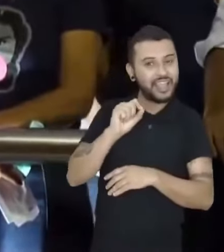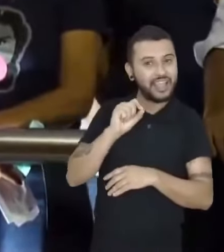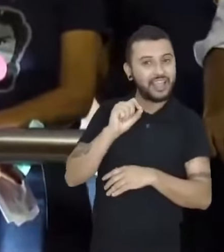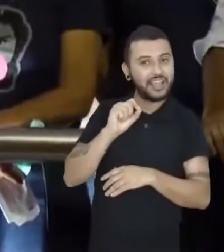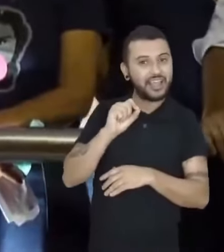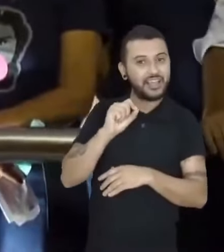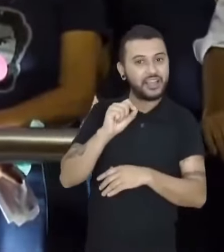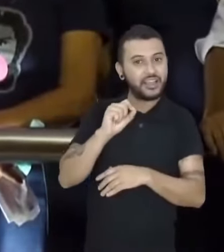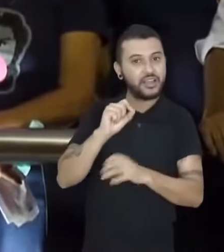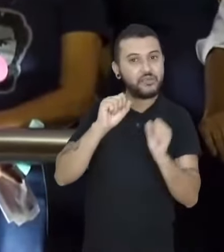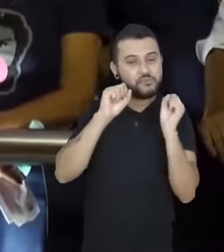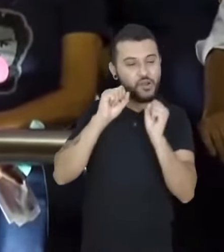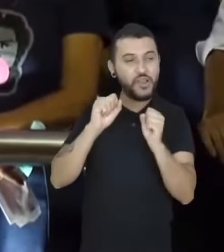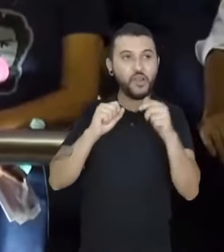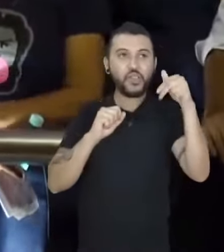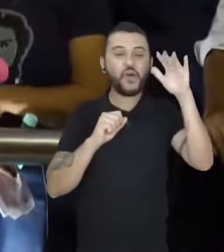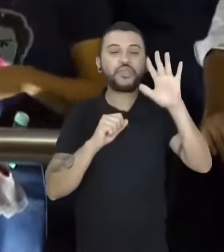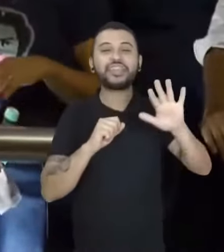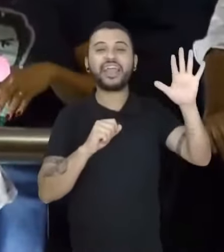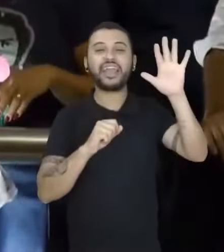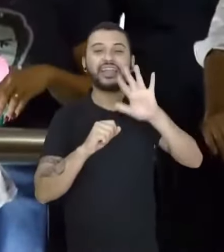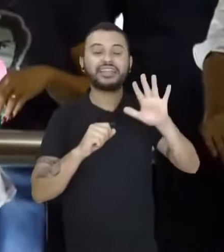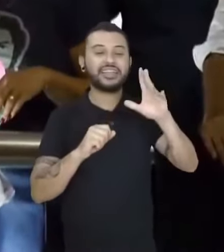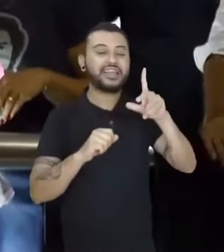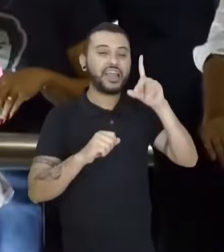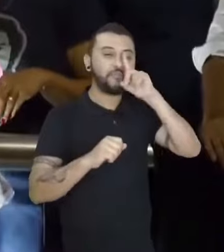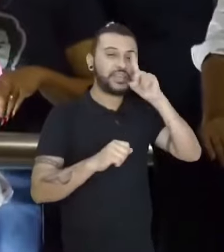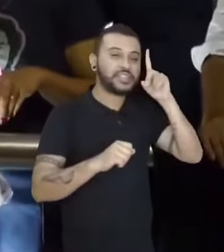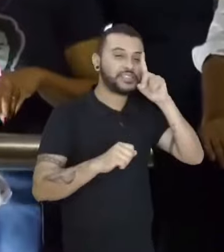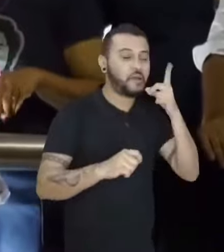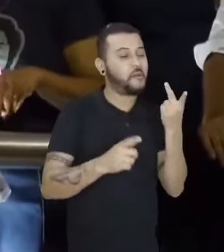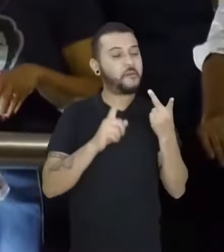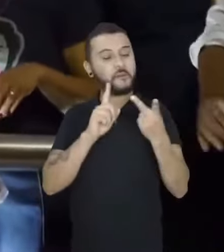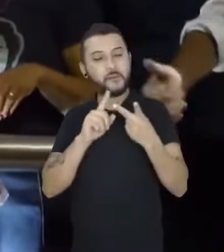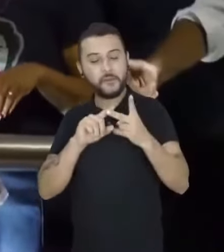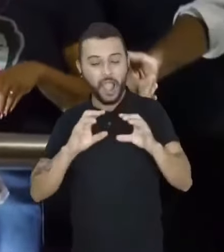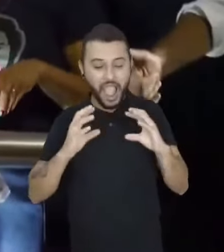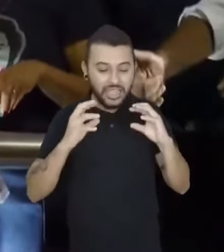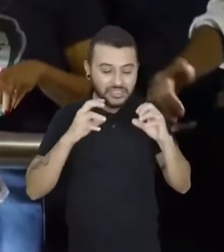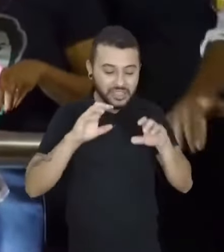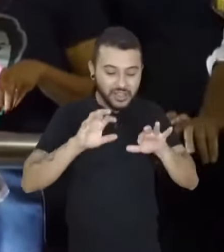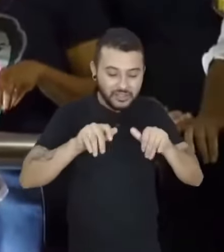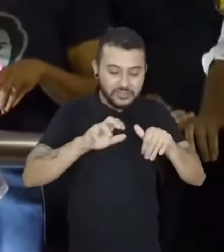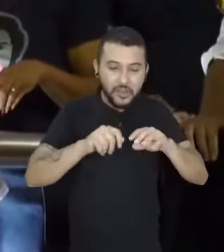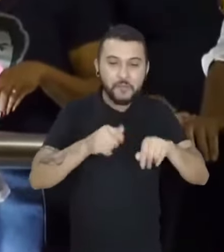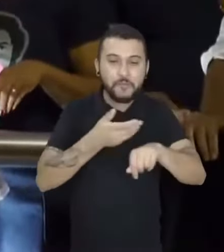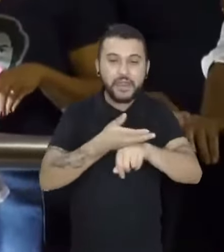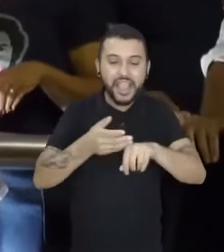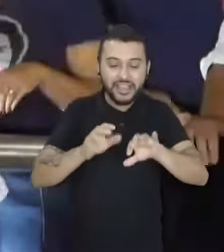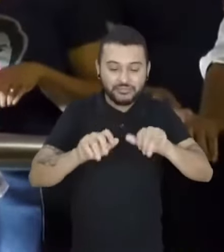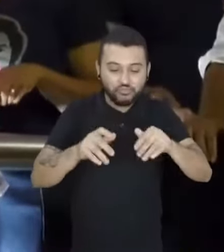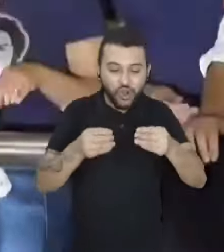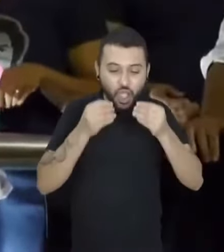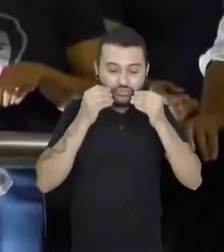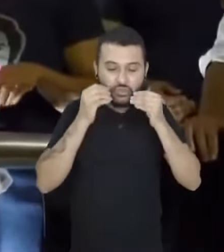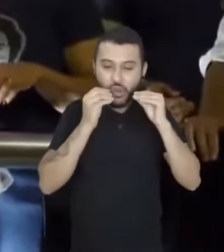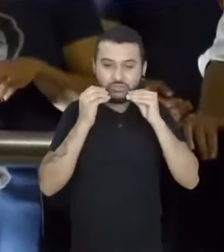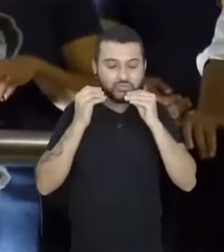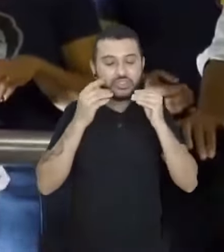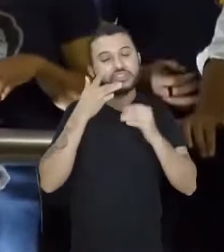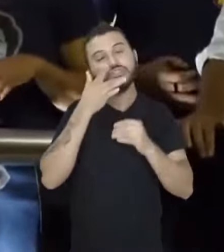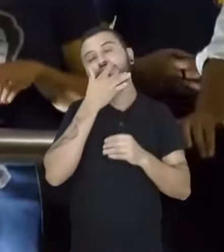E se tiver, como diz o nordestino, uma bolachinha, uma tapioca, um biju para comer antes de